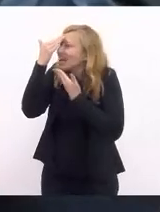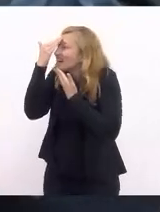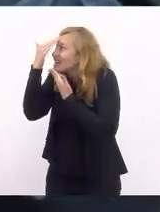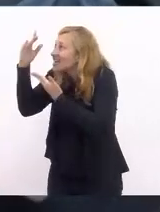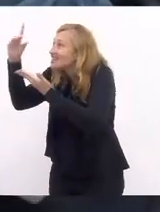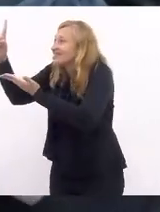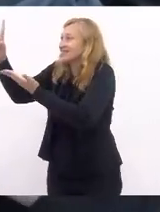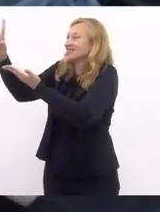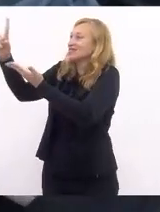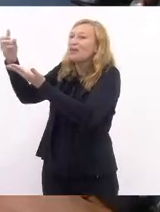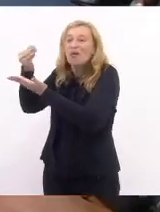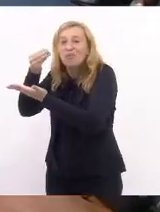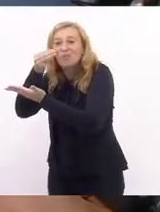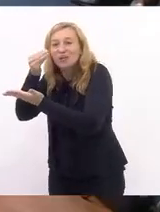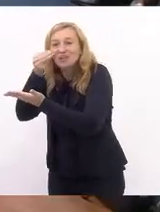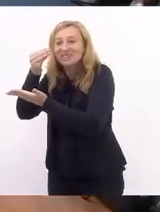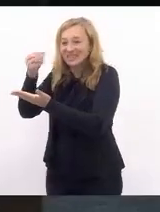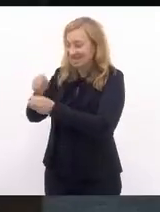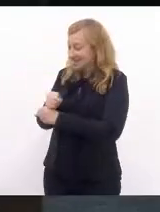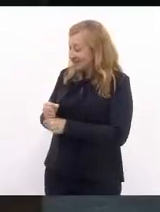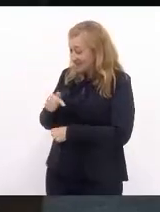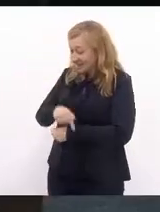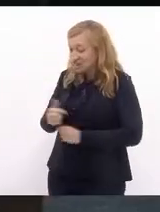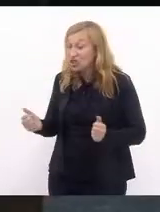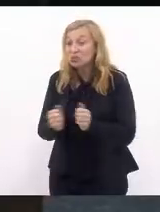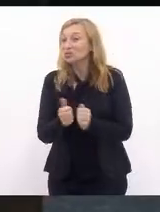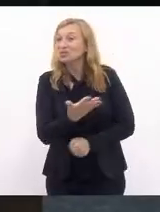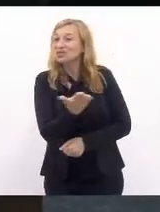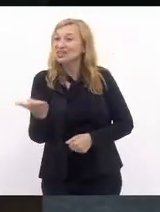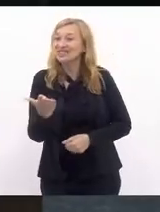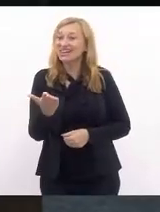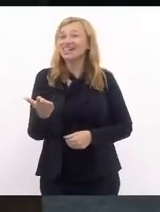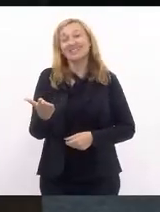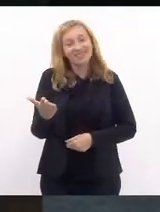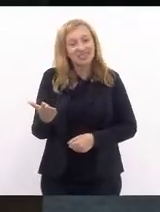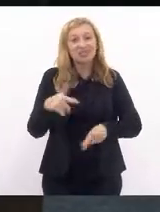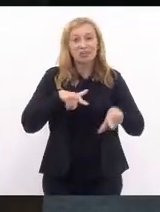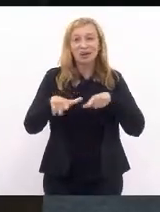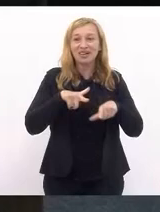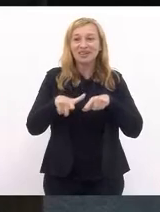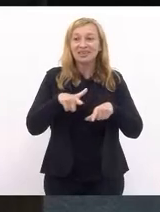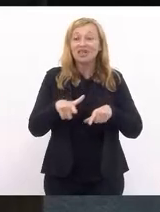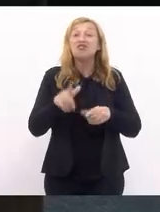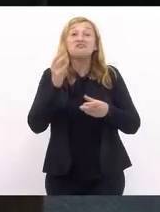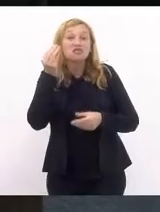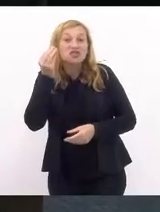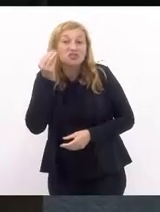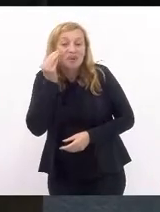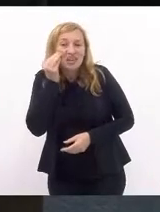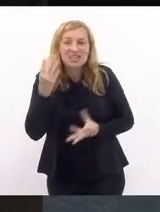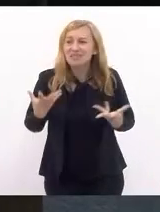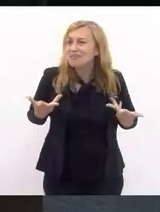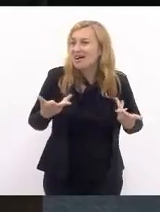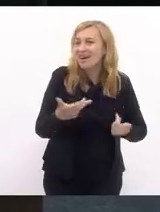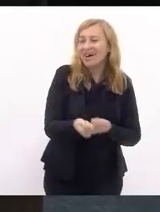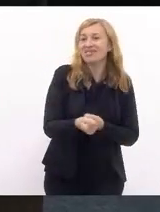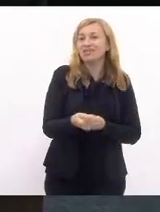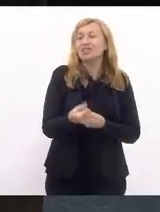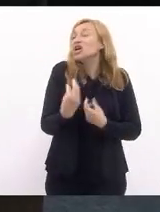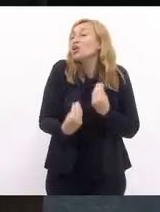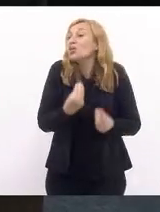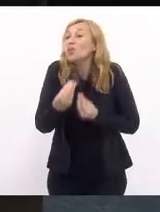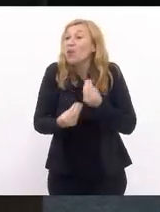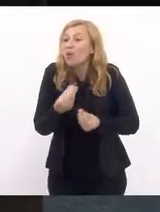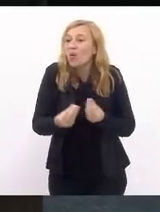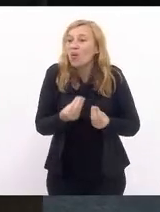pela oportunidade de ter passado esse ano aqui com vocês de estar aqui no mandato realmente uma experiência incrível e